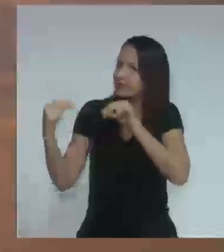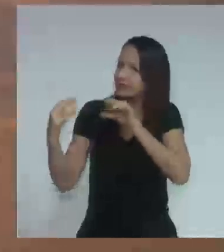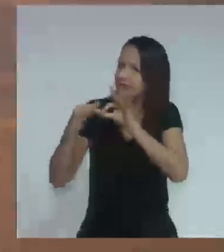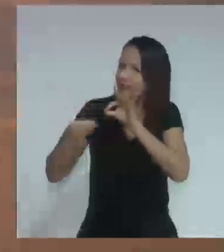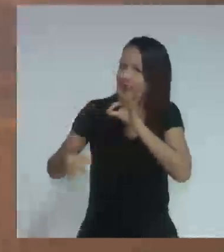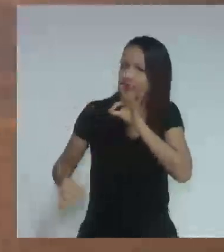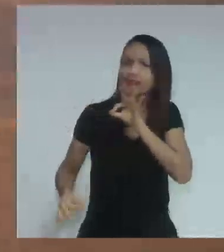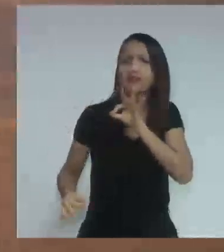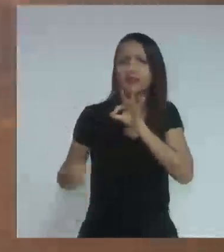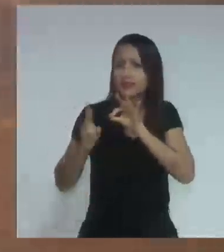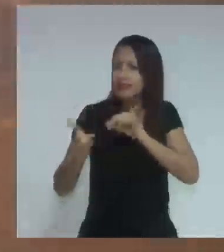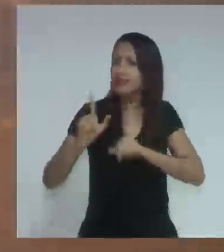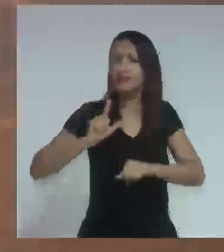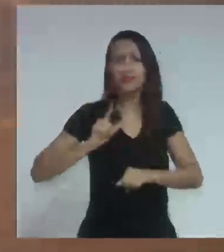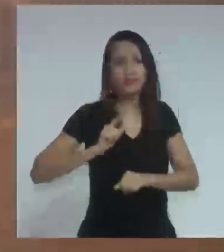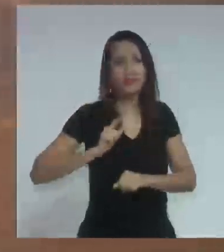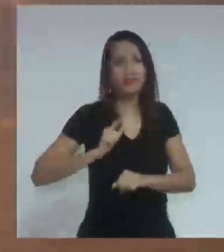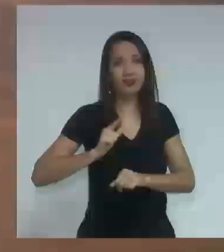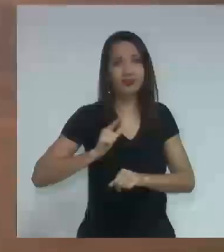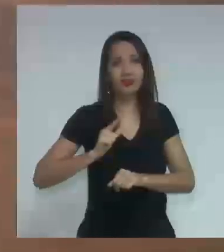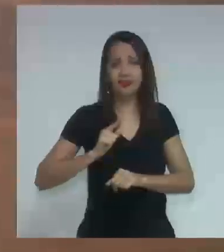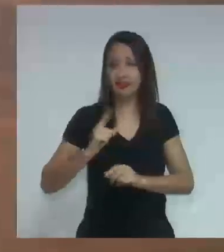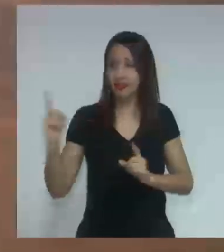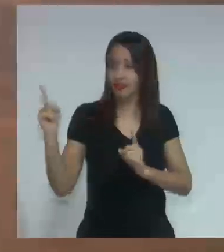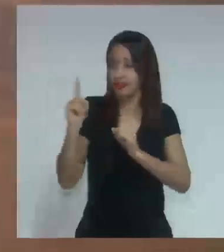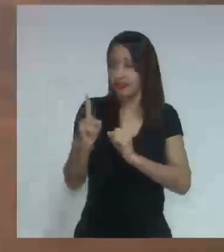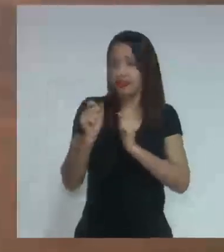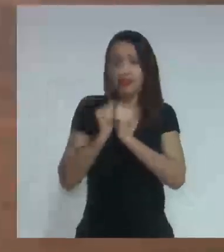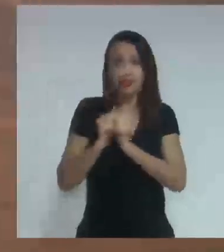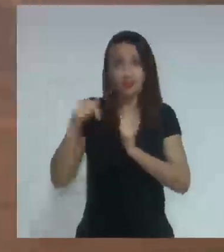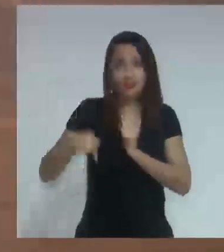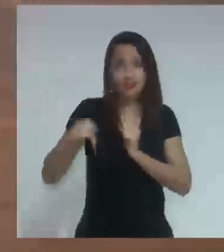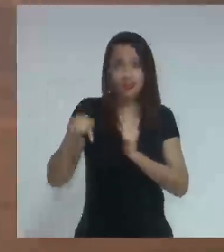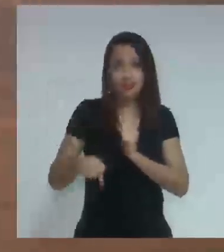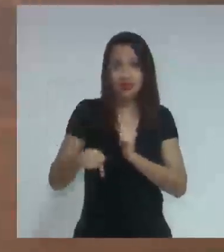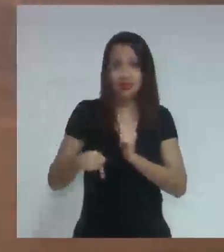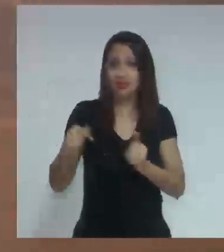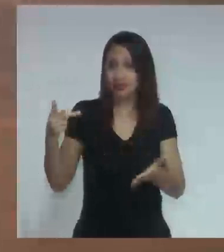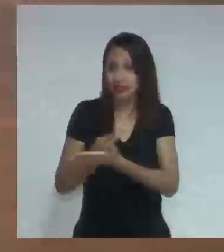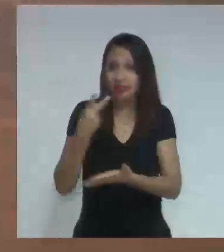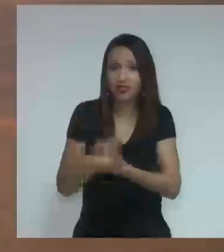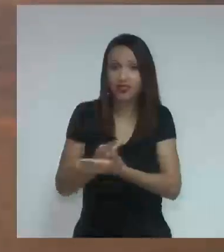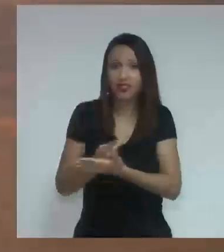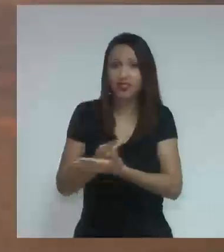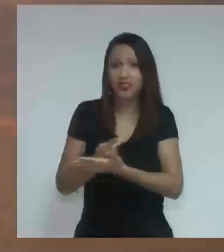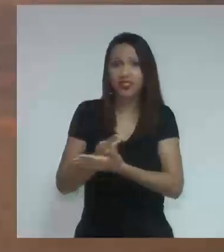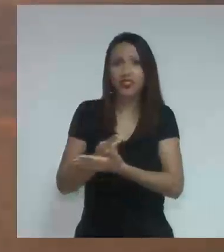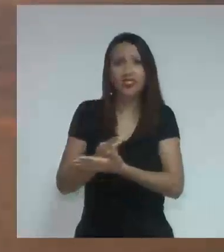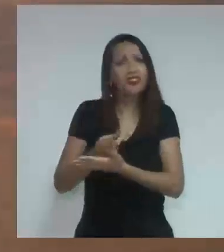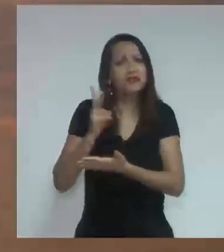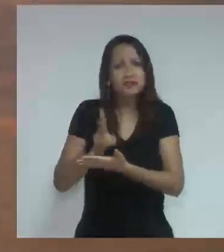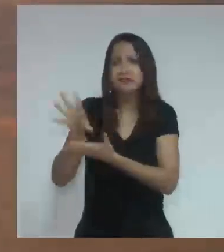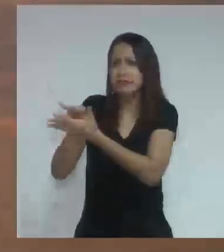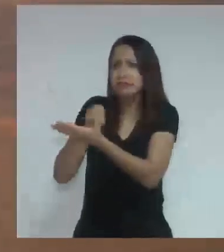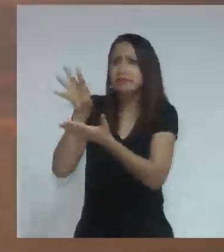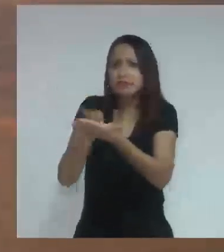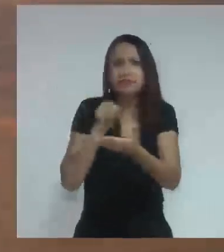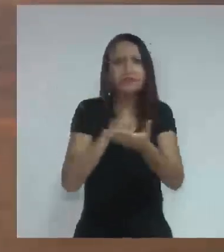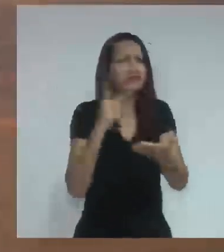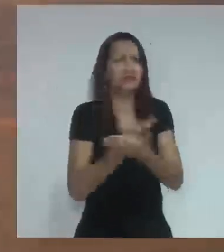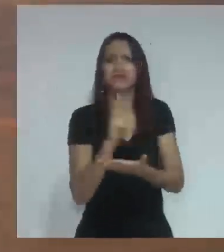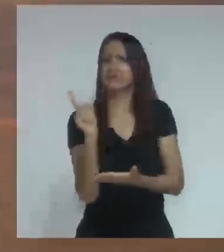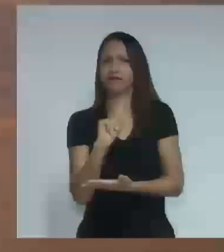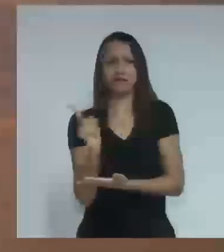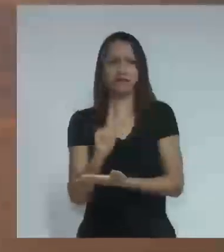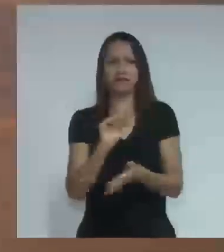ele, ele está aqui. Nós erramos, mas não persistimos no erro, de maneira alguma.